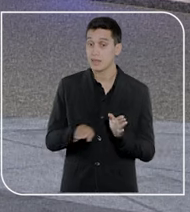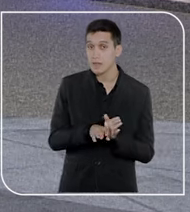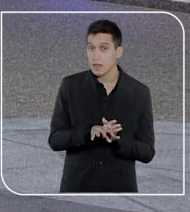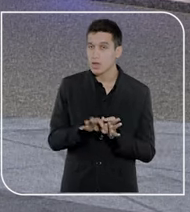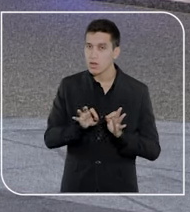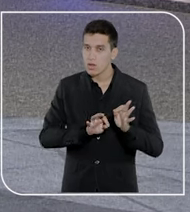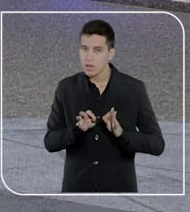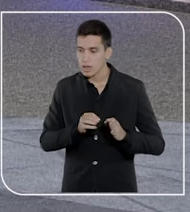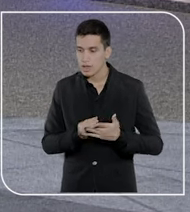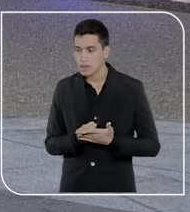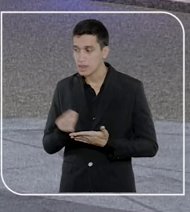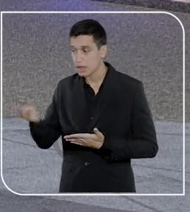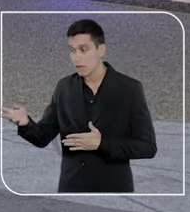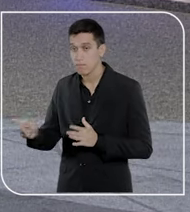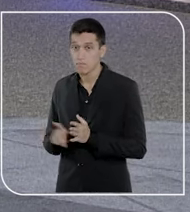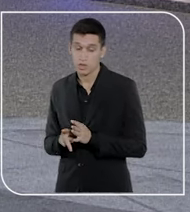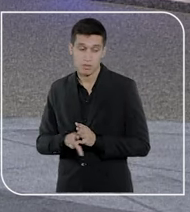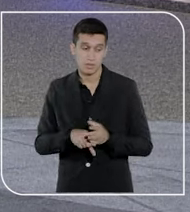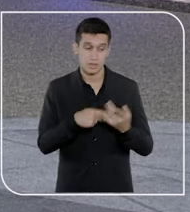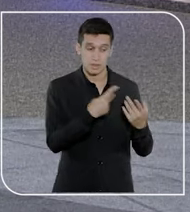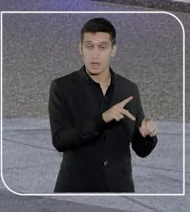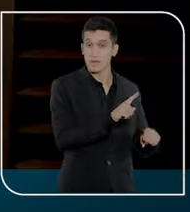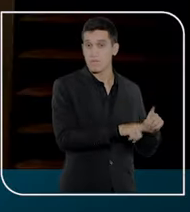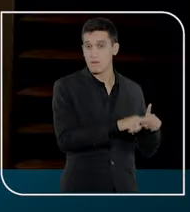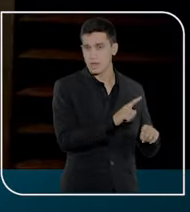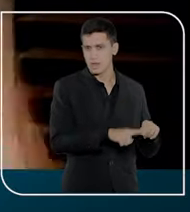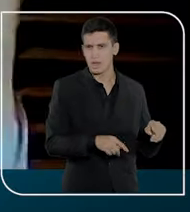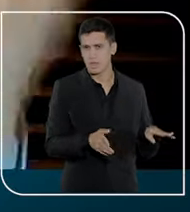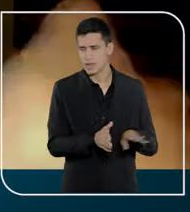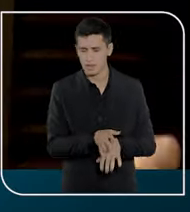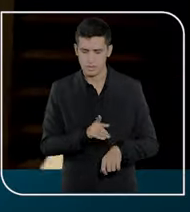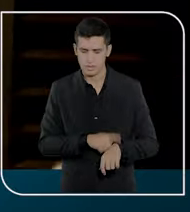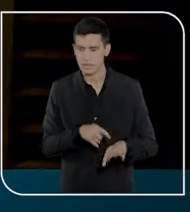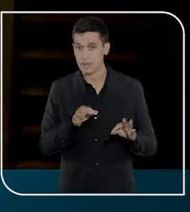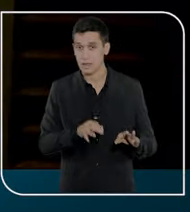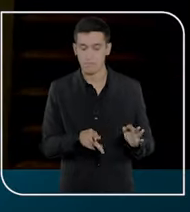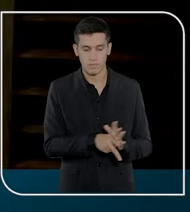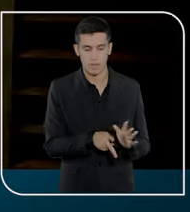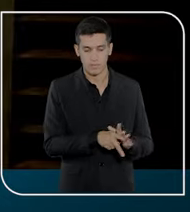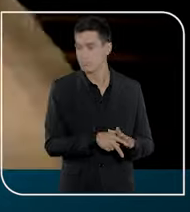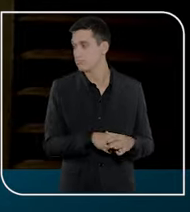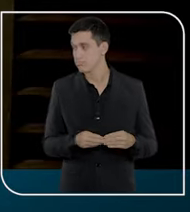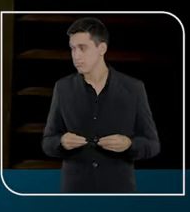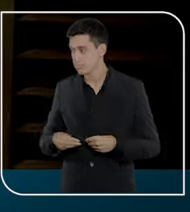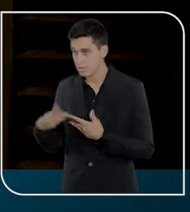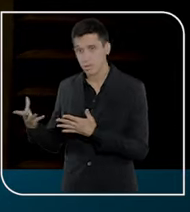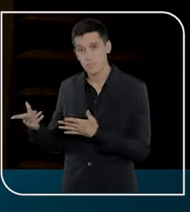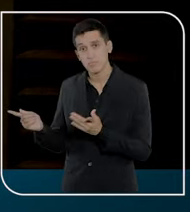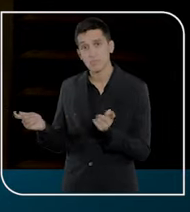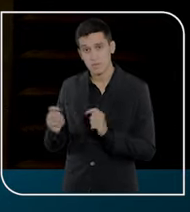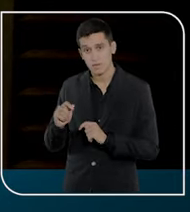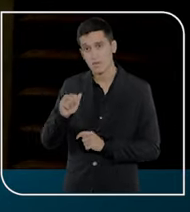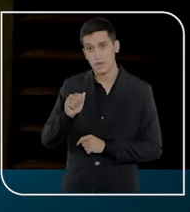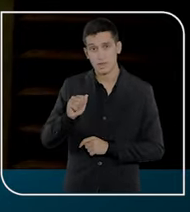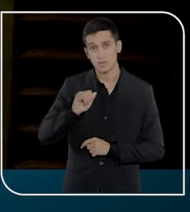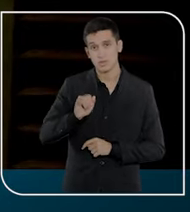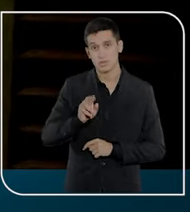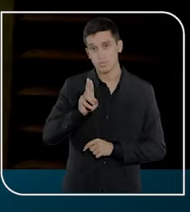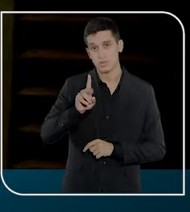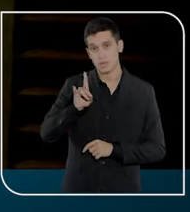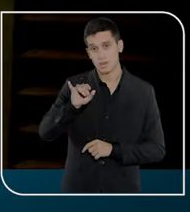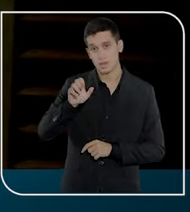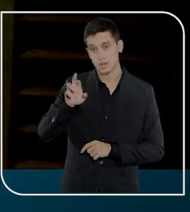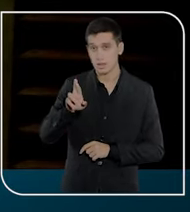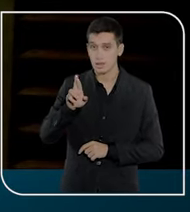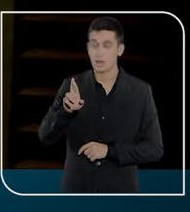Até a alienação do bem, né, por isso que eu falei que até a asta pública, até o momento da alienação, ele pode adjudicar, mesmo porque a gente não pode